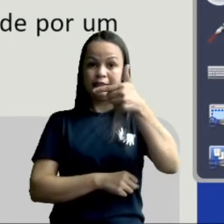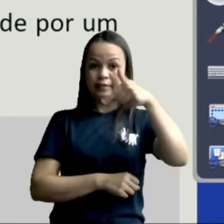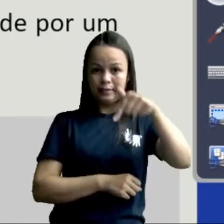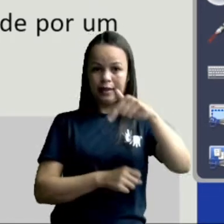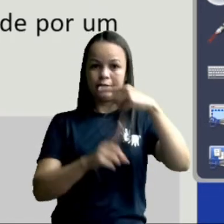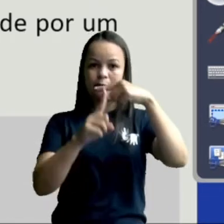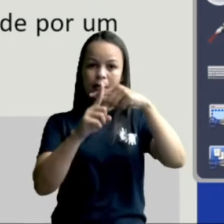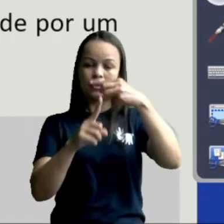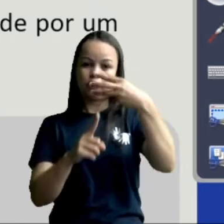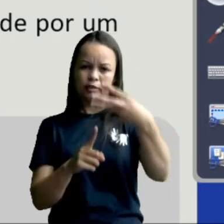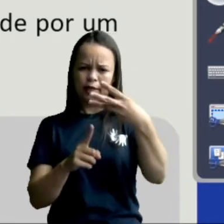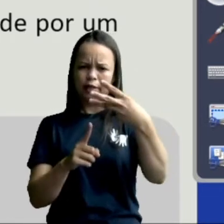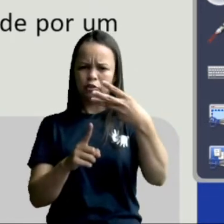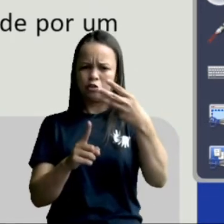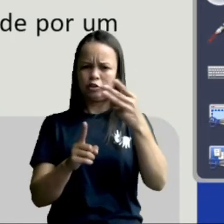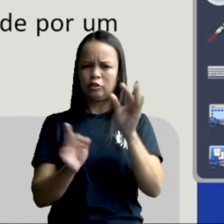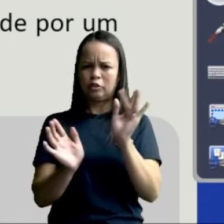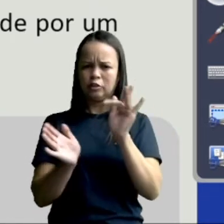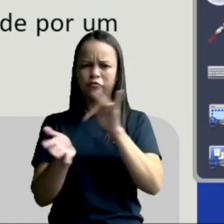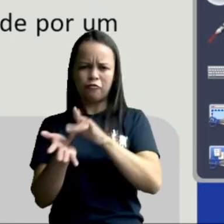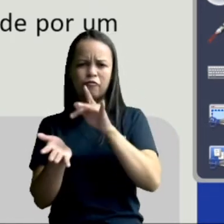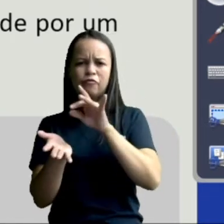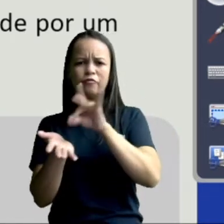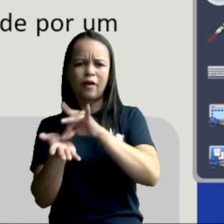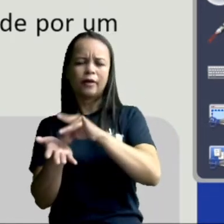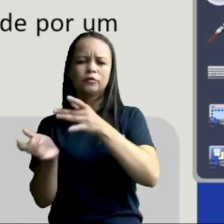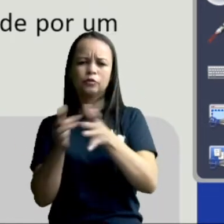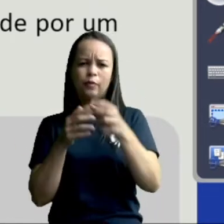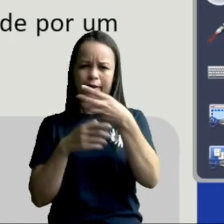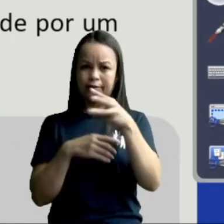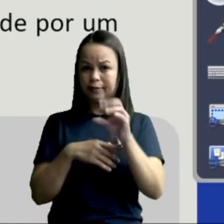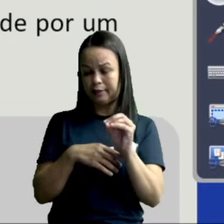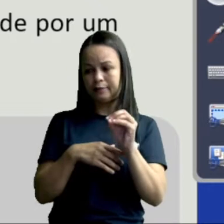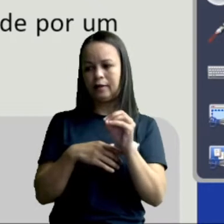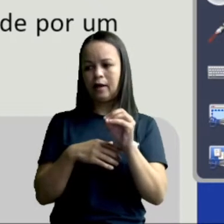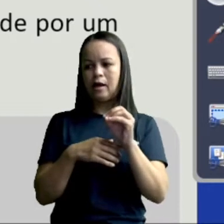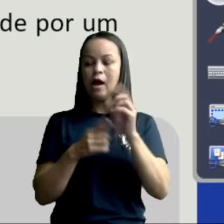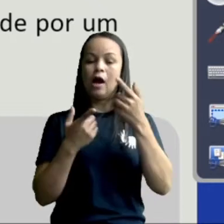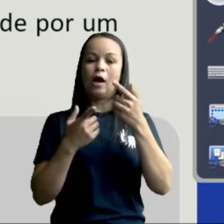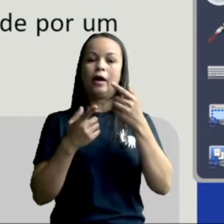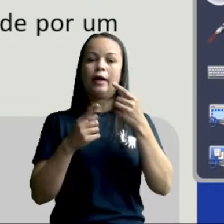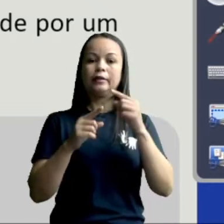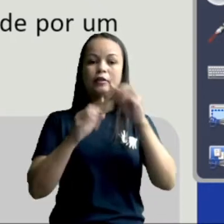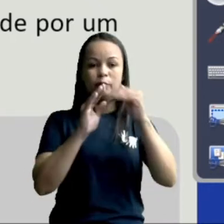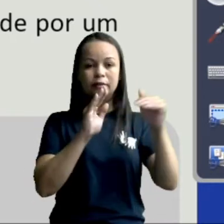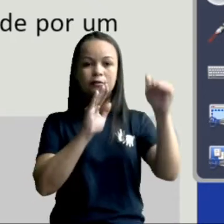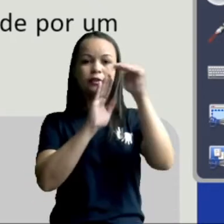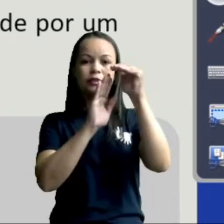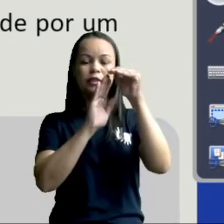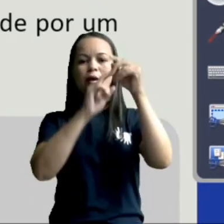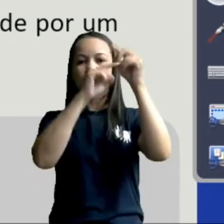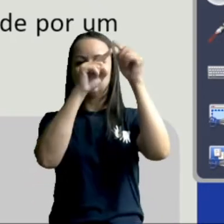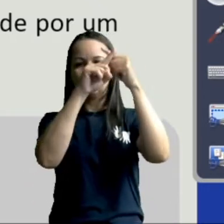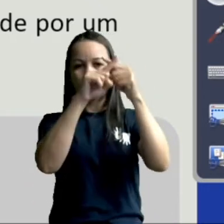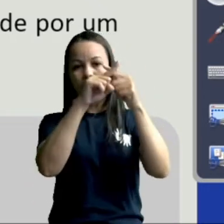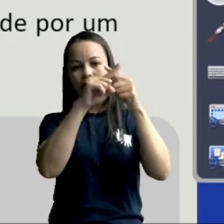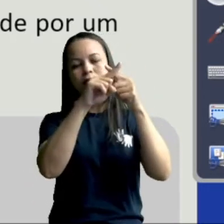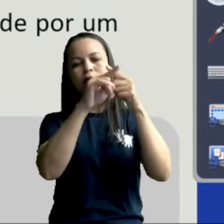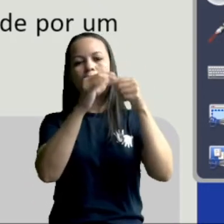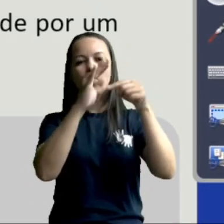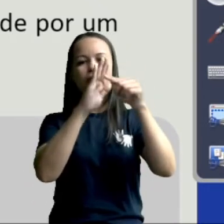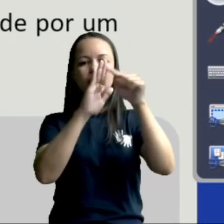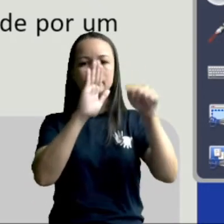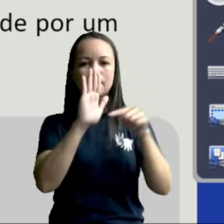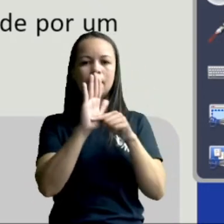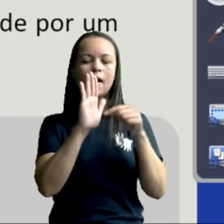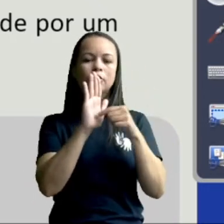dá 30? Então, na expressão de cima, o 30 está escrito como uma multiplicação e na expressão de baixo como uma soma